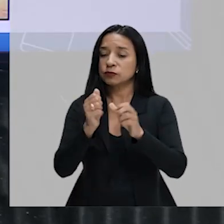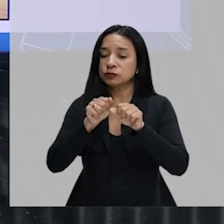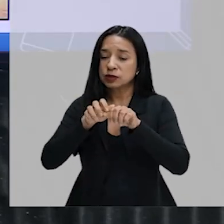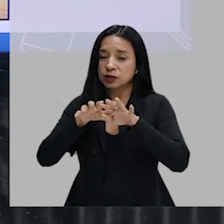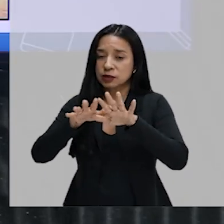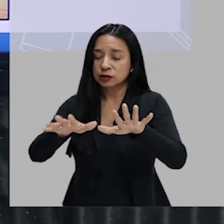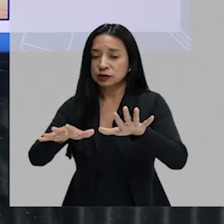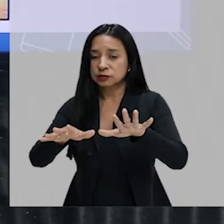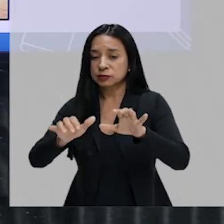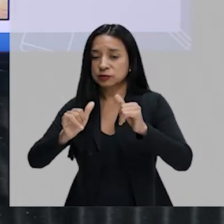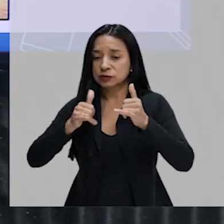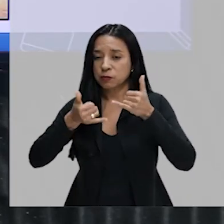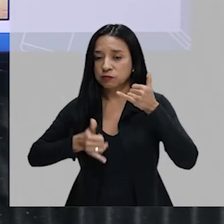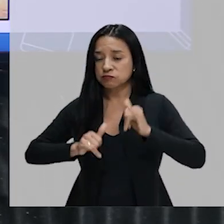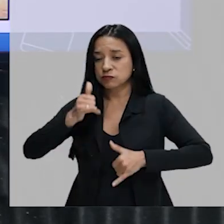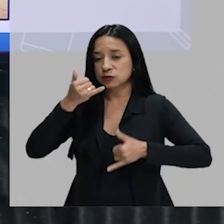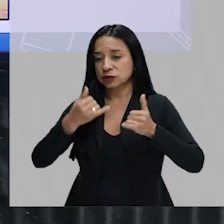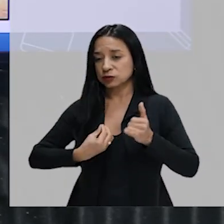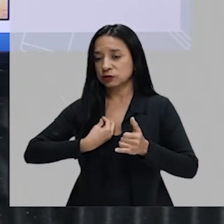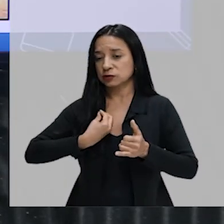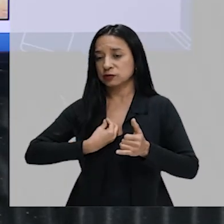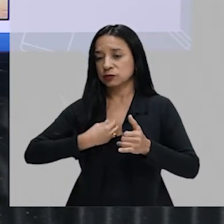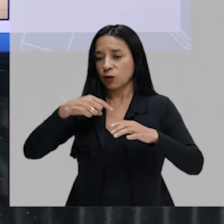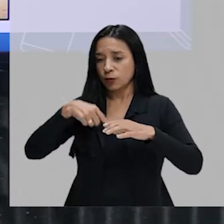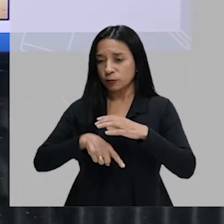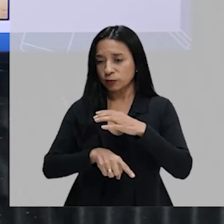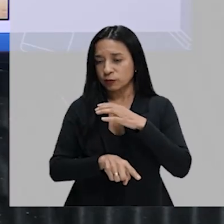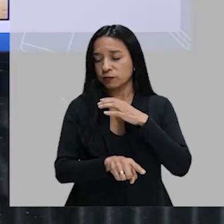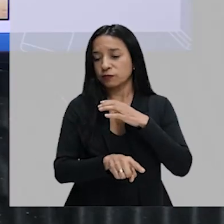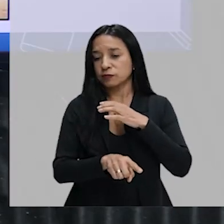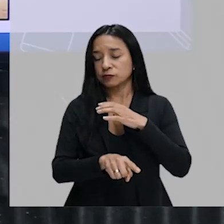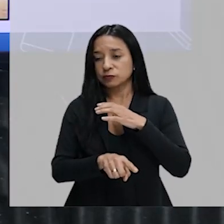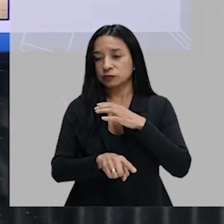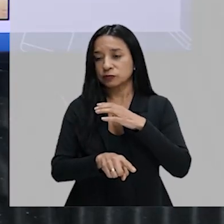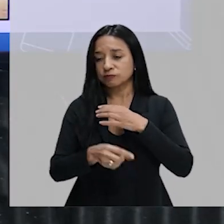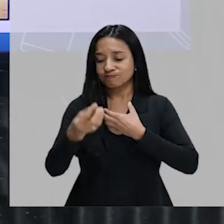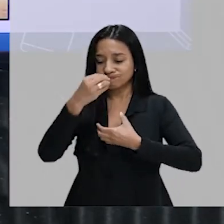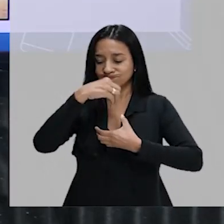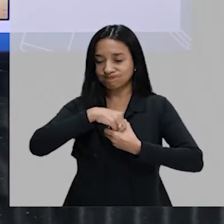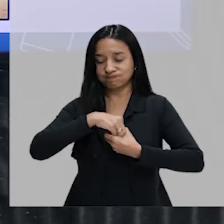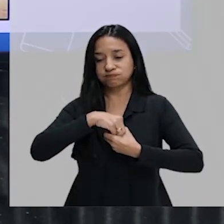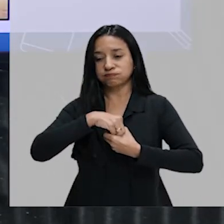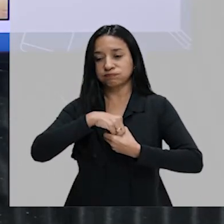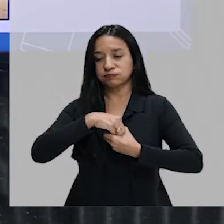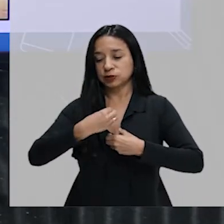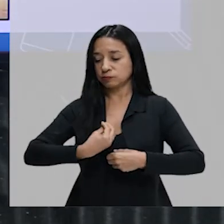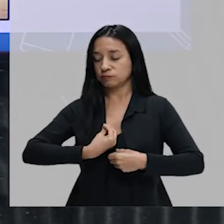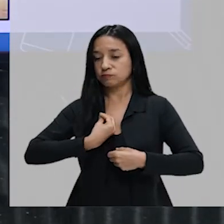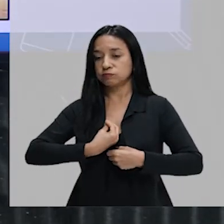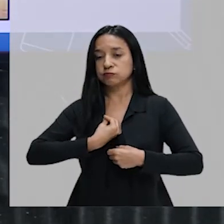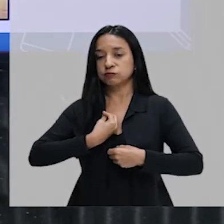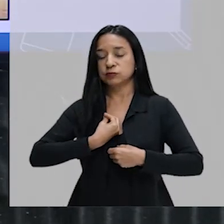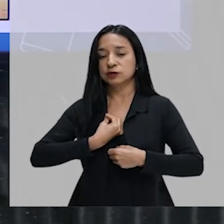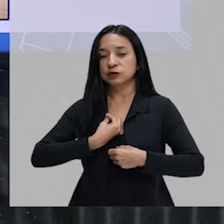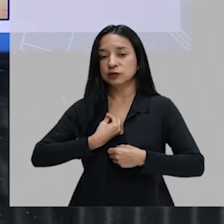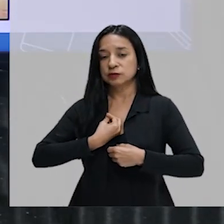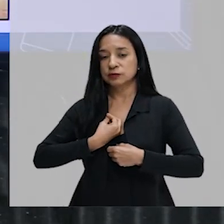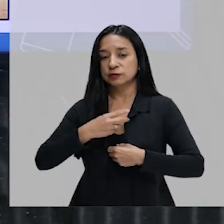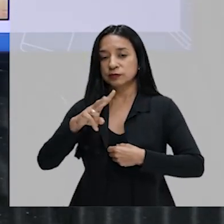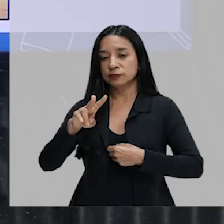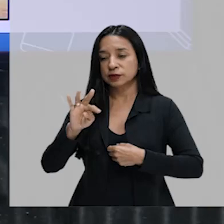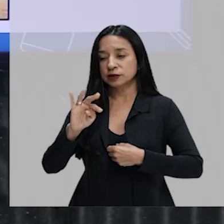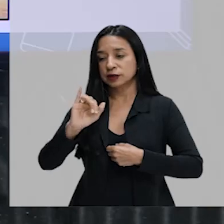elementos que devem ser trabalhados, que os indivíduos devem experimentar quando eles estão